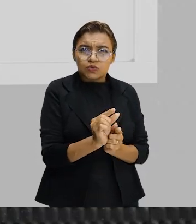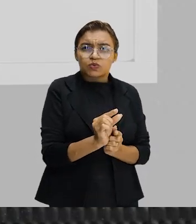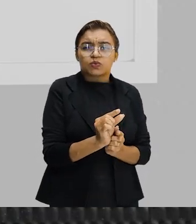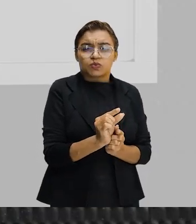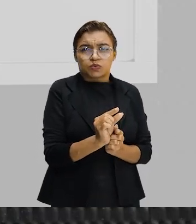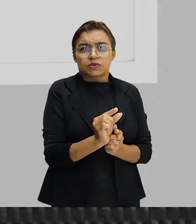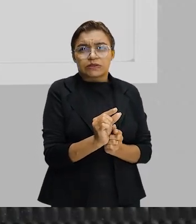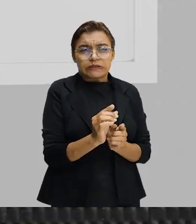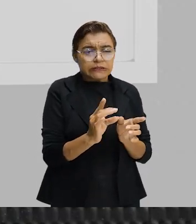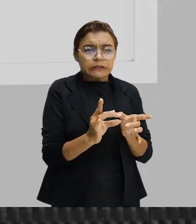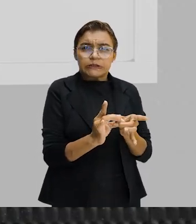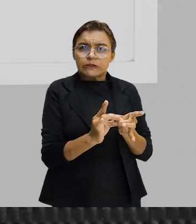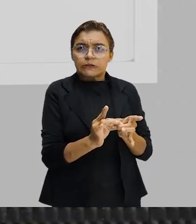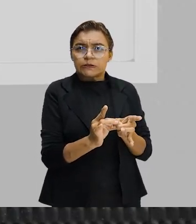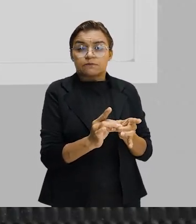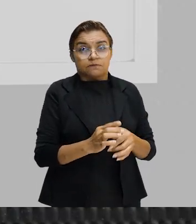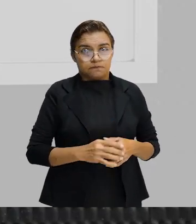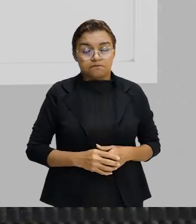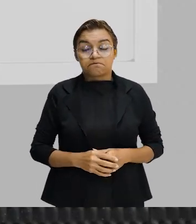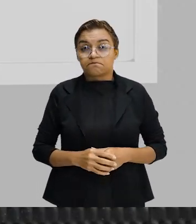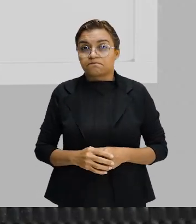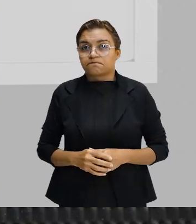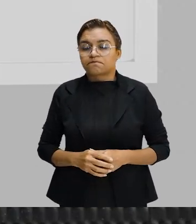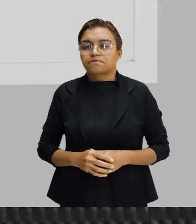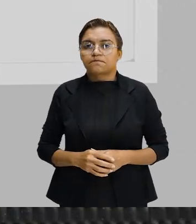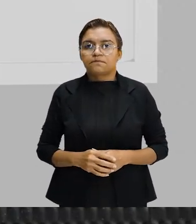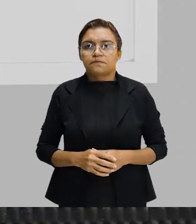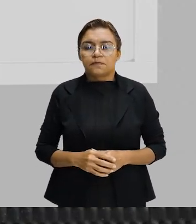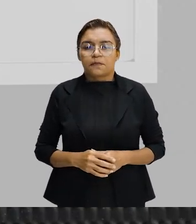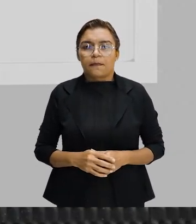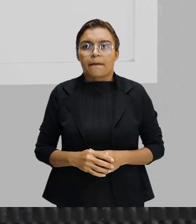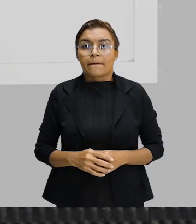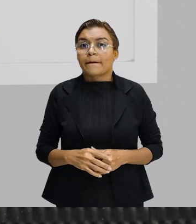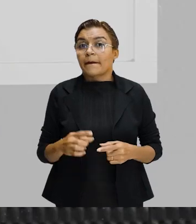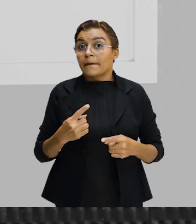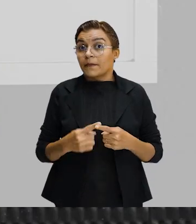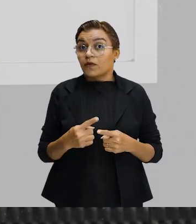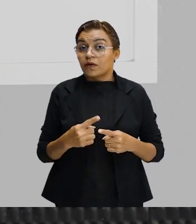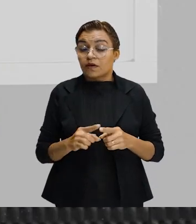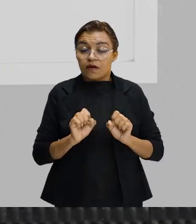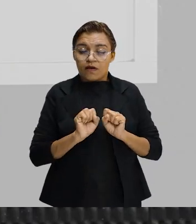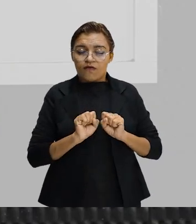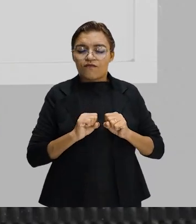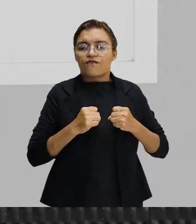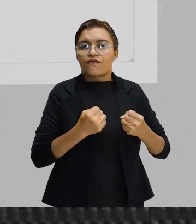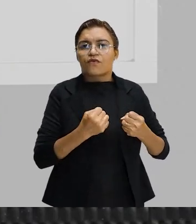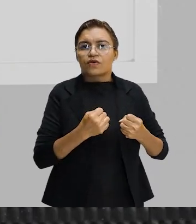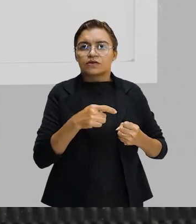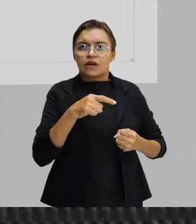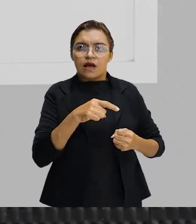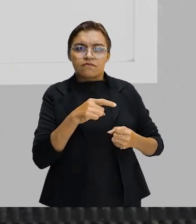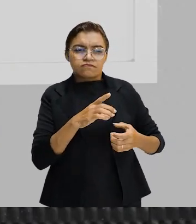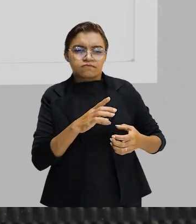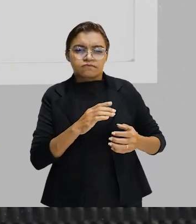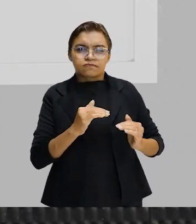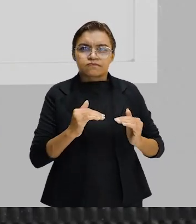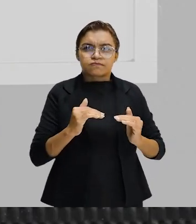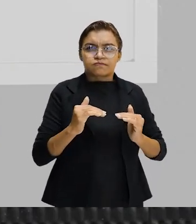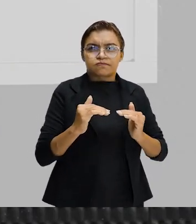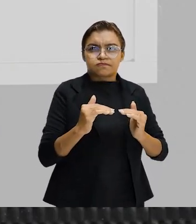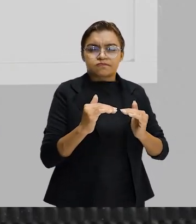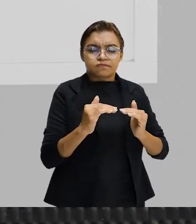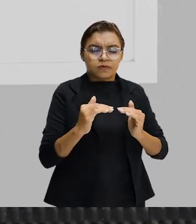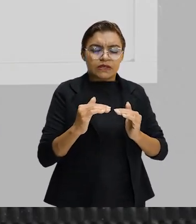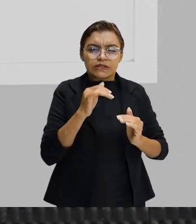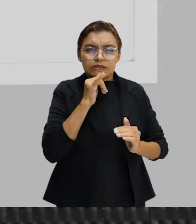torna insignificante. Ok? Isso se dá porque a força de coesão que existe entre essas moléculas é